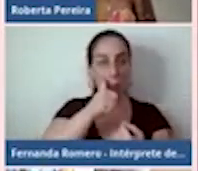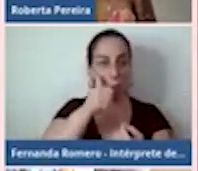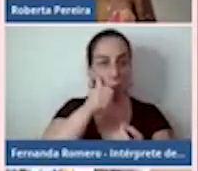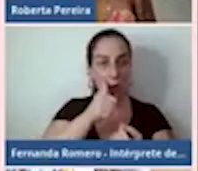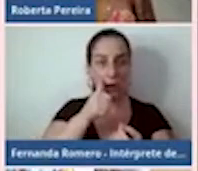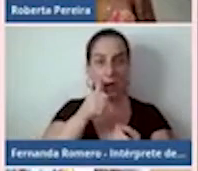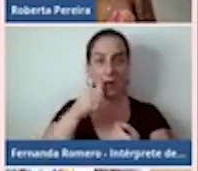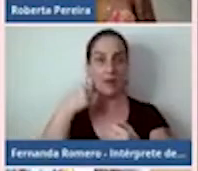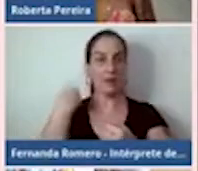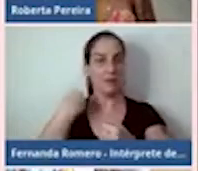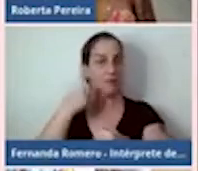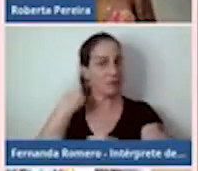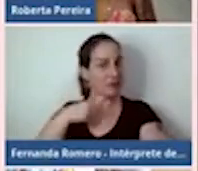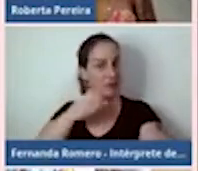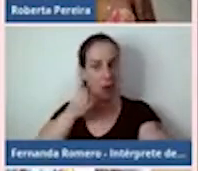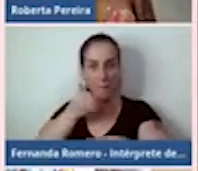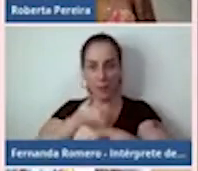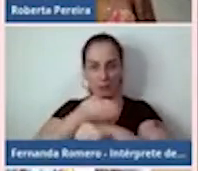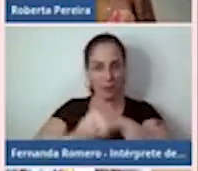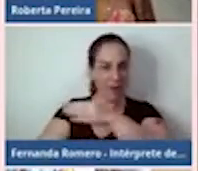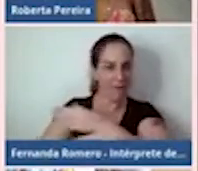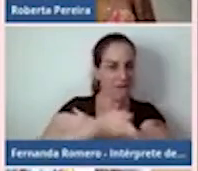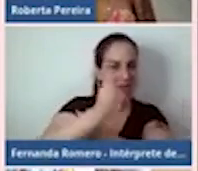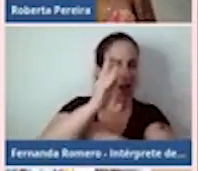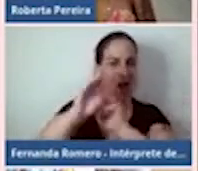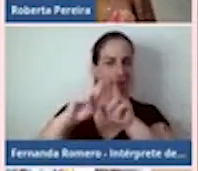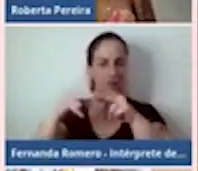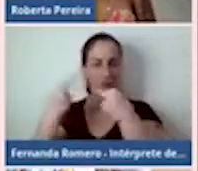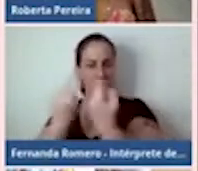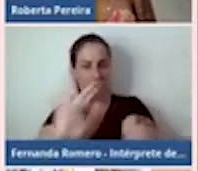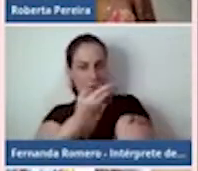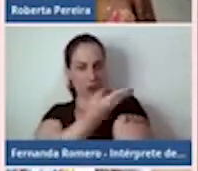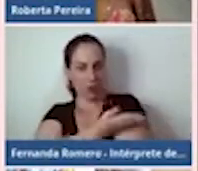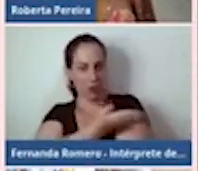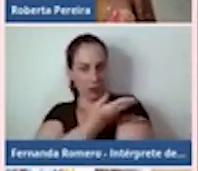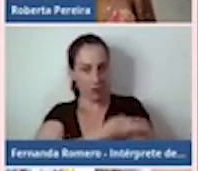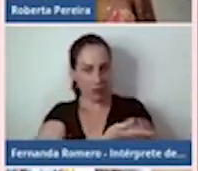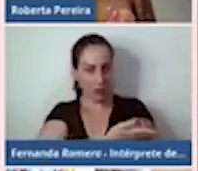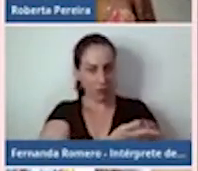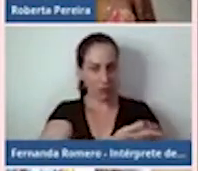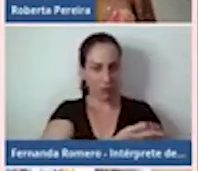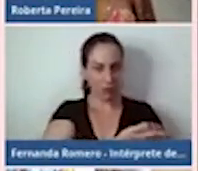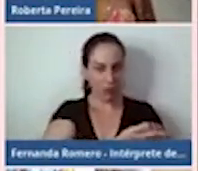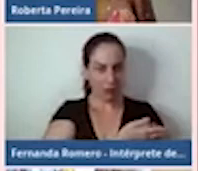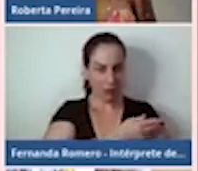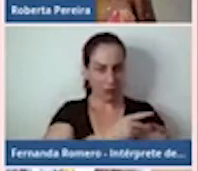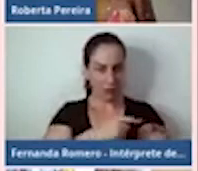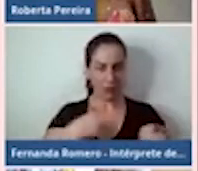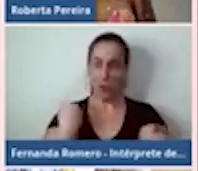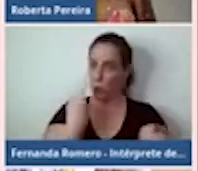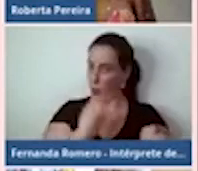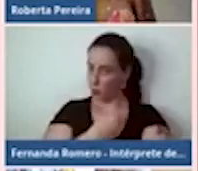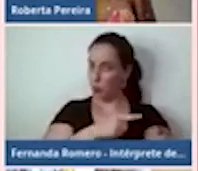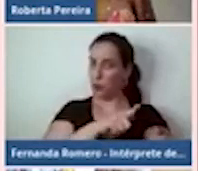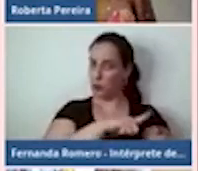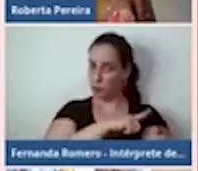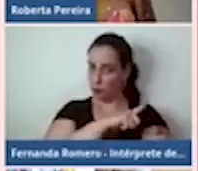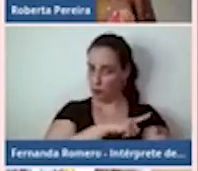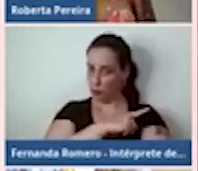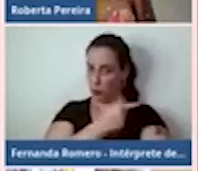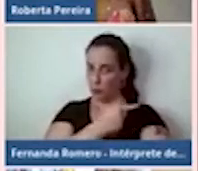viagens, de reuniões, de treinamentos. Não custa muito para nós, gestores,